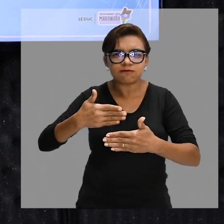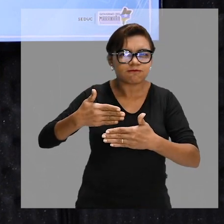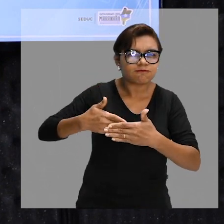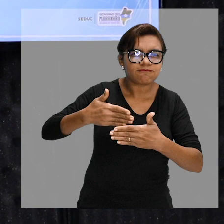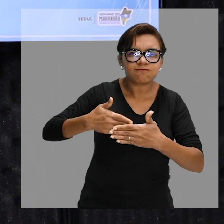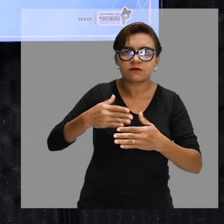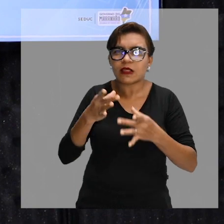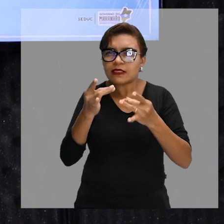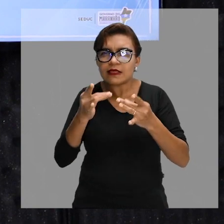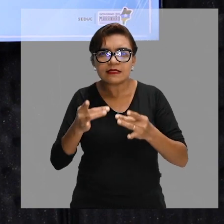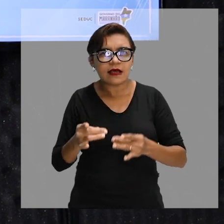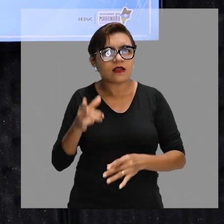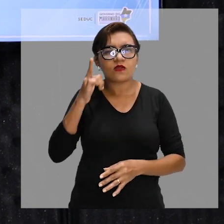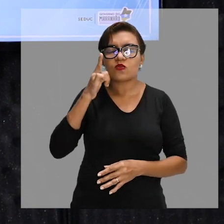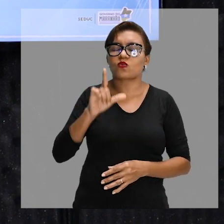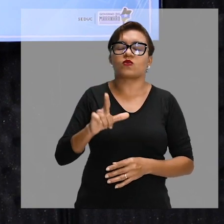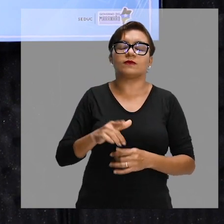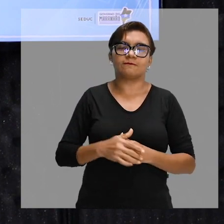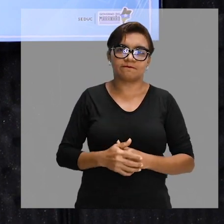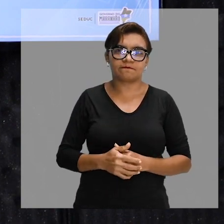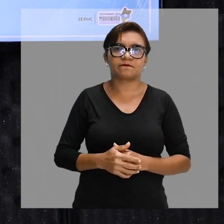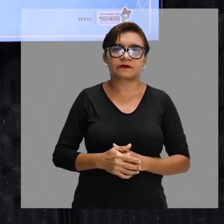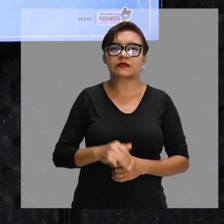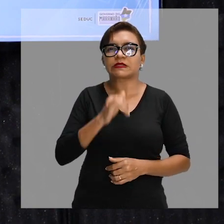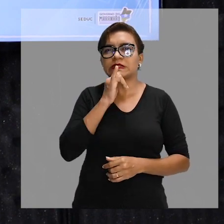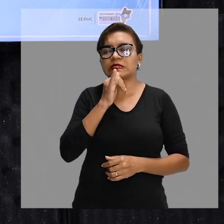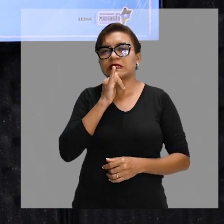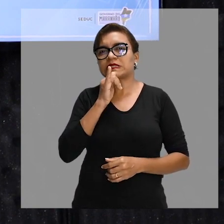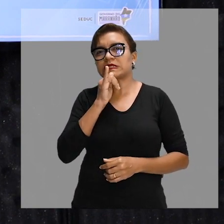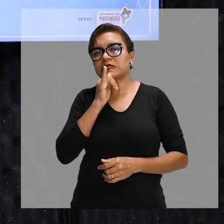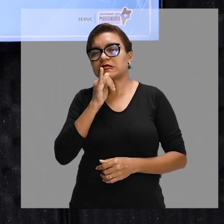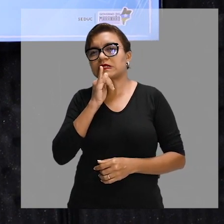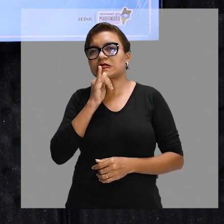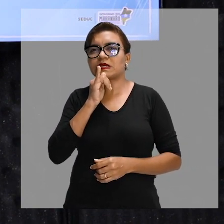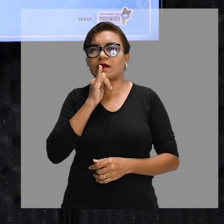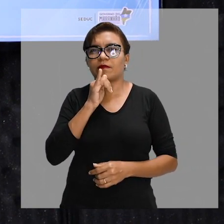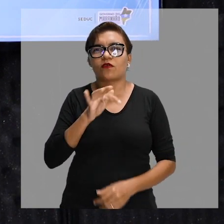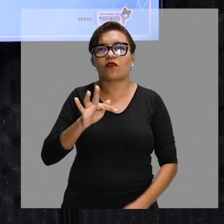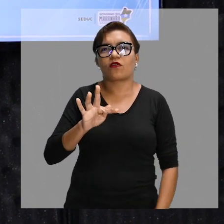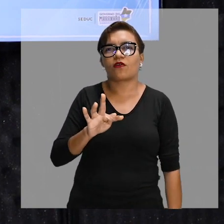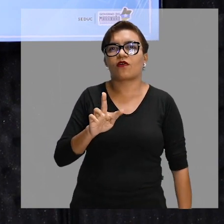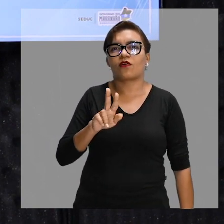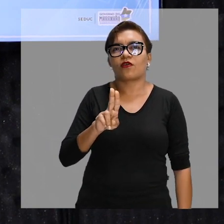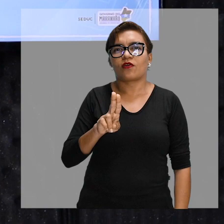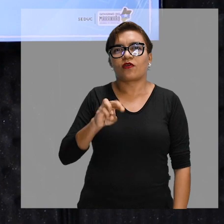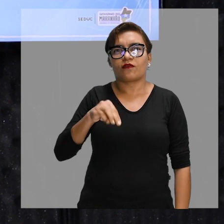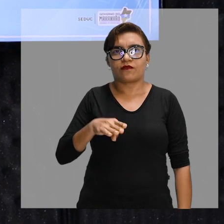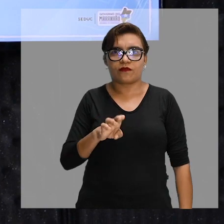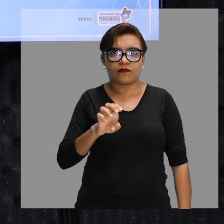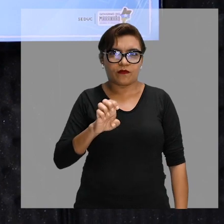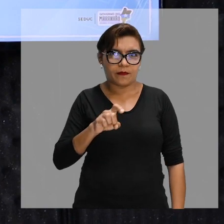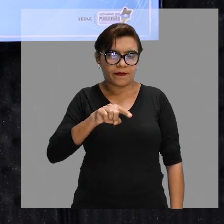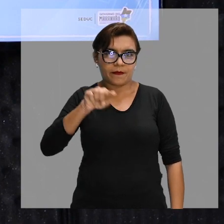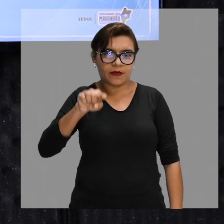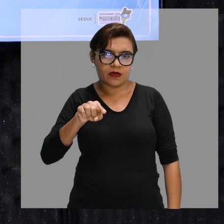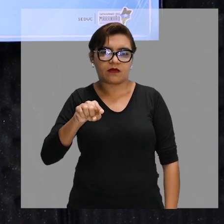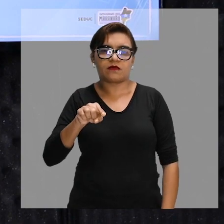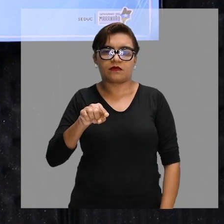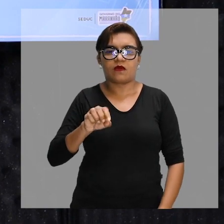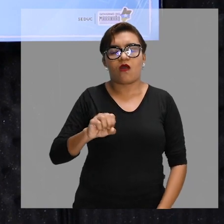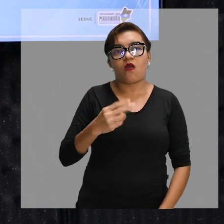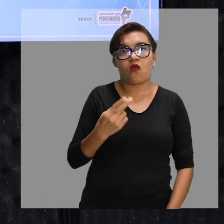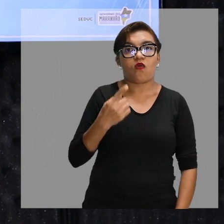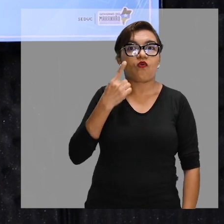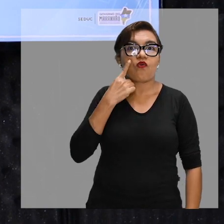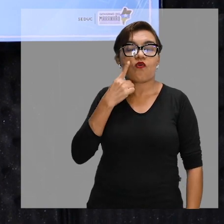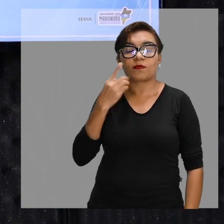ver com detalhes, certo? Um exemplo disso é uma película fumê em um vidro, por exemplo, ou no caso aqui a figura está mostrando que